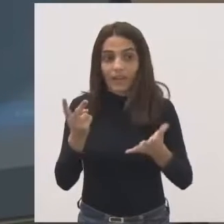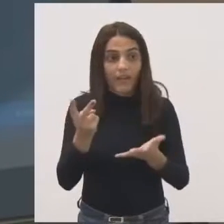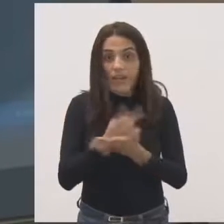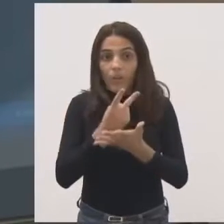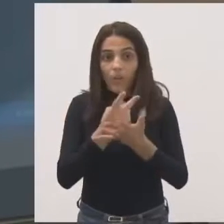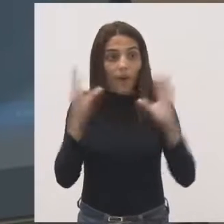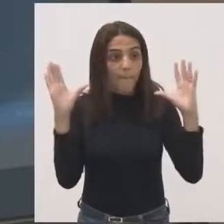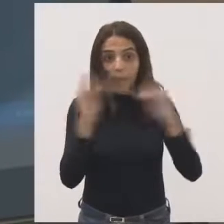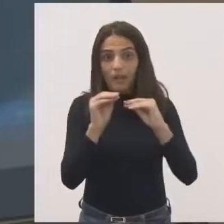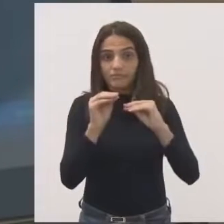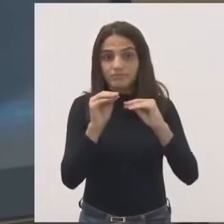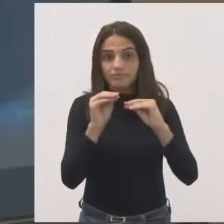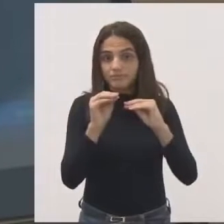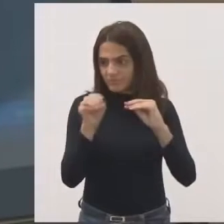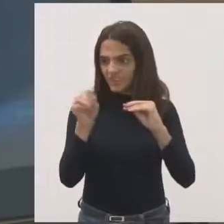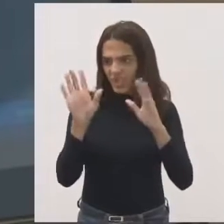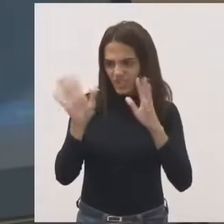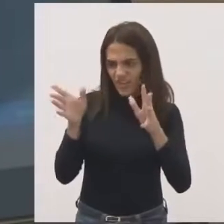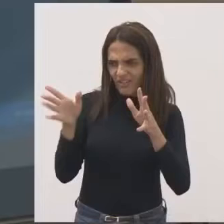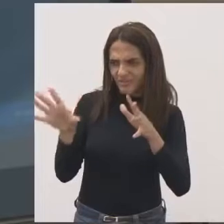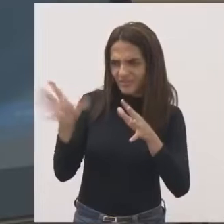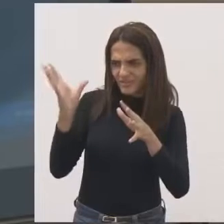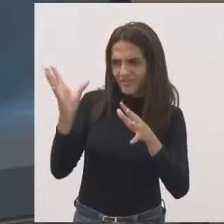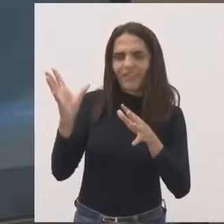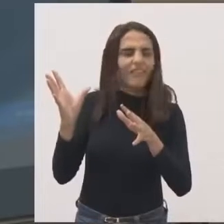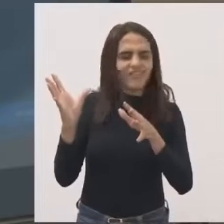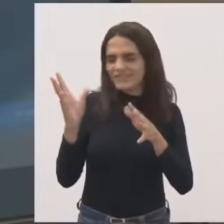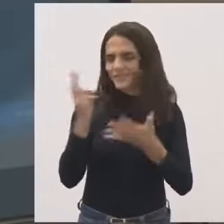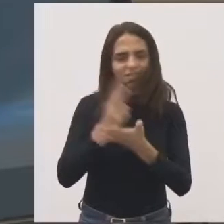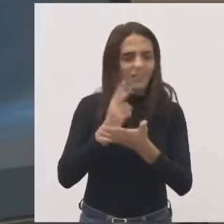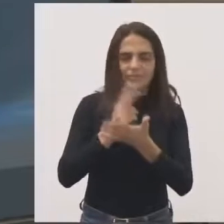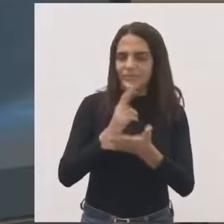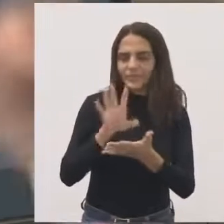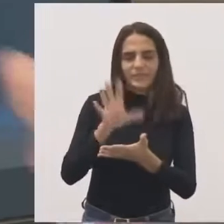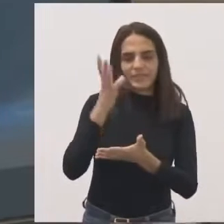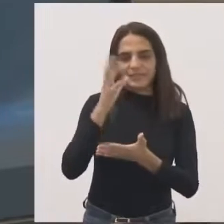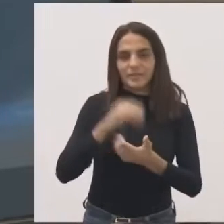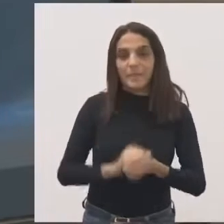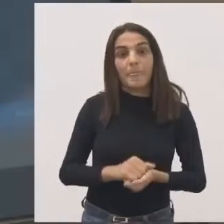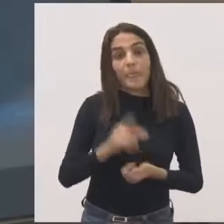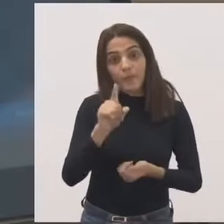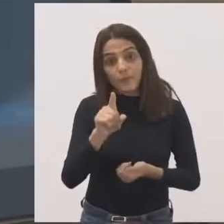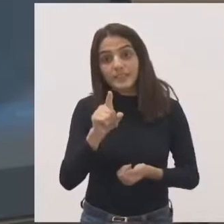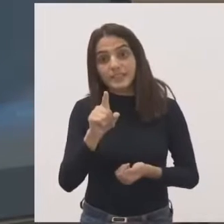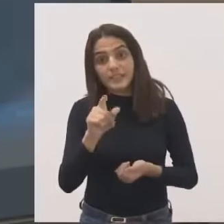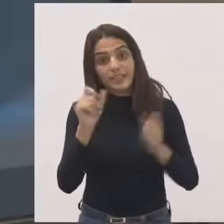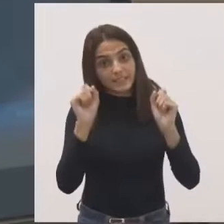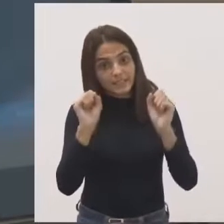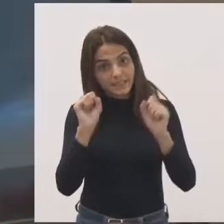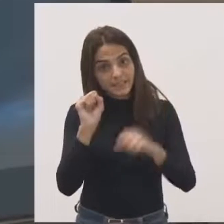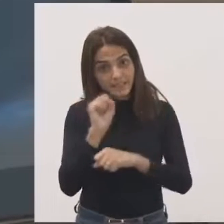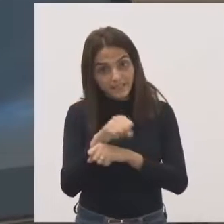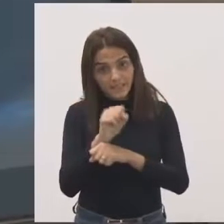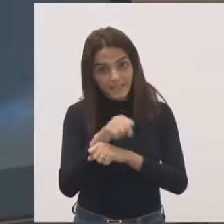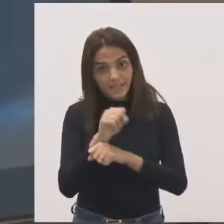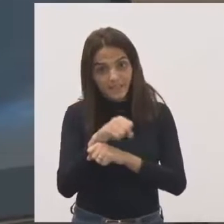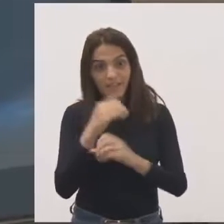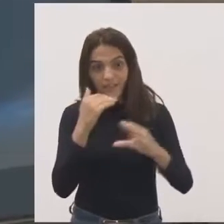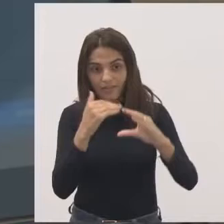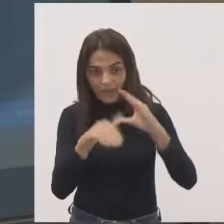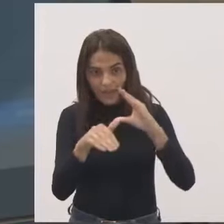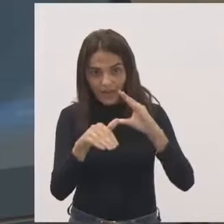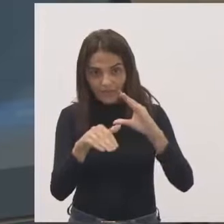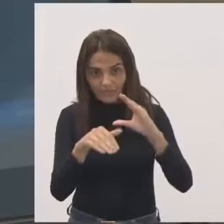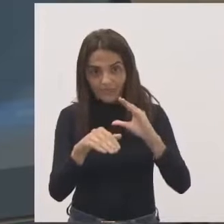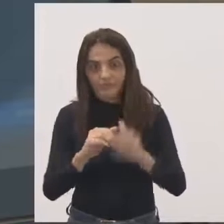fechou tudo. Já aconteceu com você? Comigo direto. Aí aparece lá, você deseja enviar ou não? Basicamente é isso daqui.